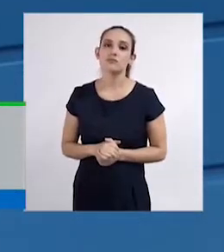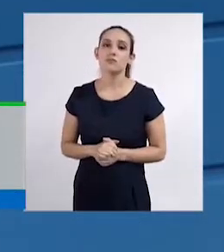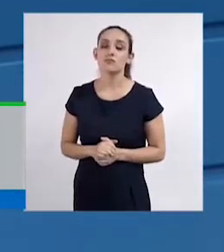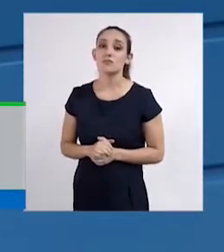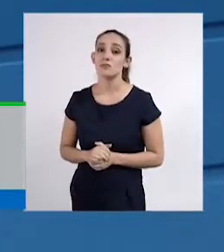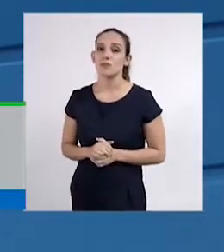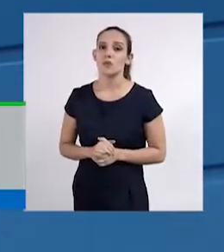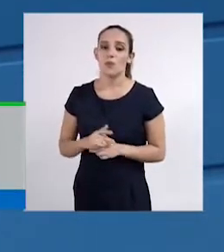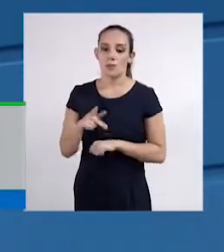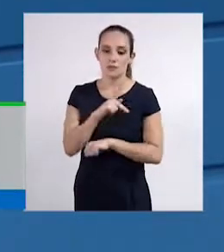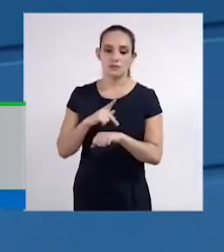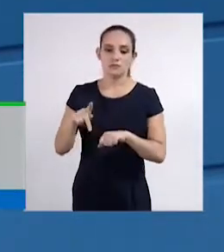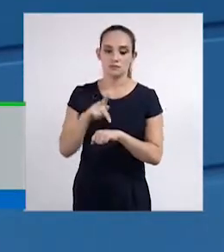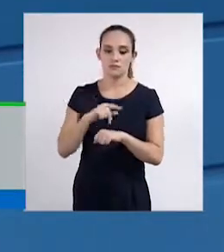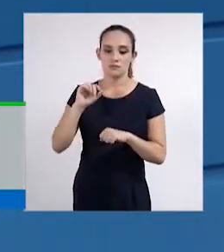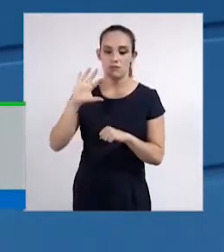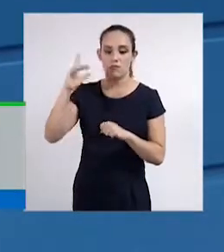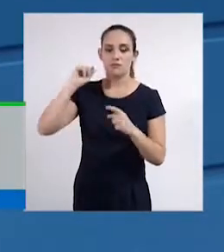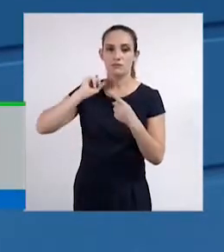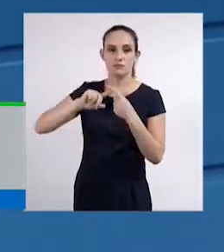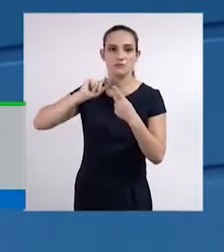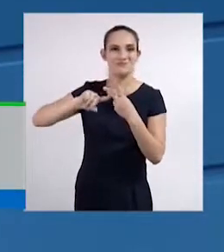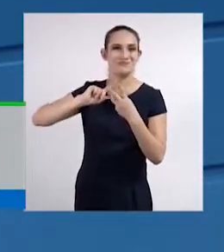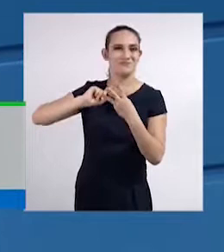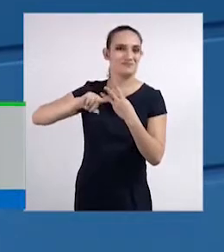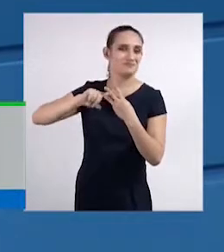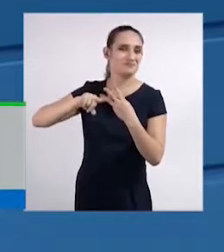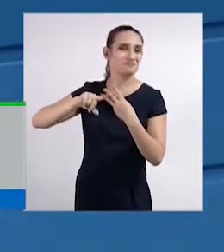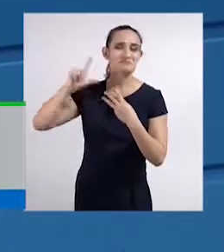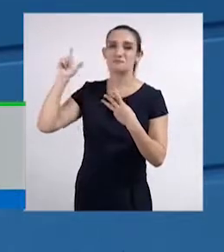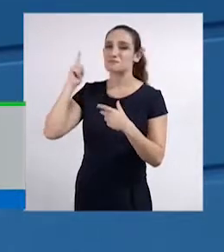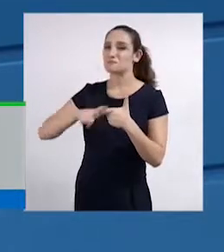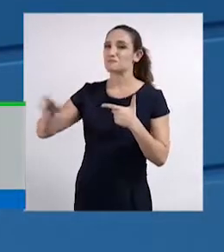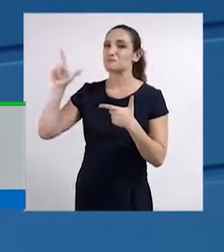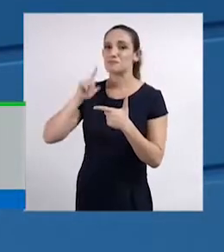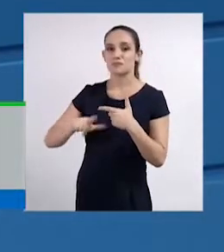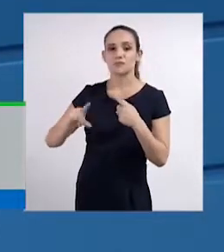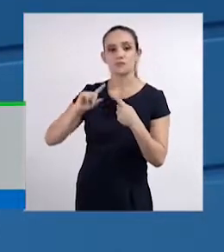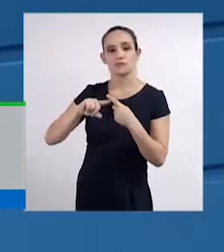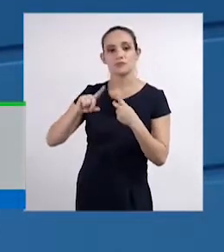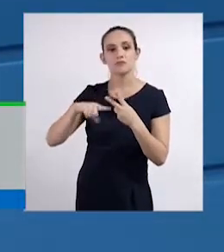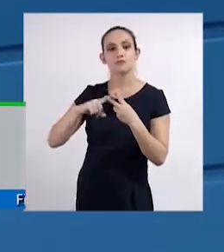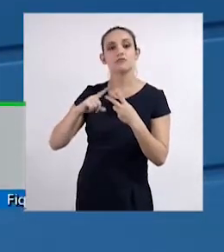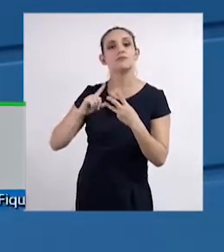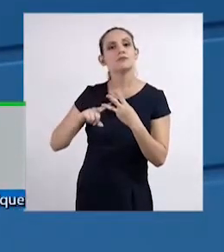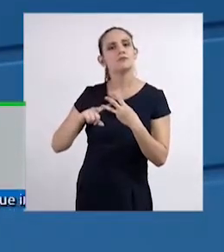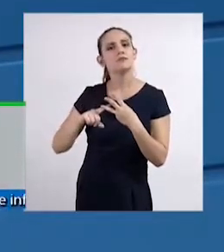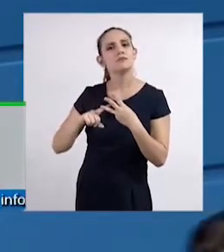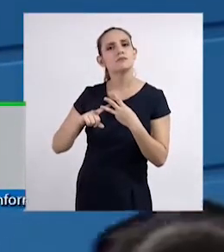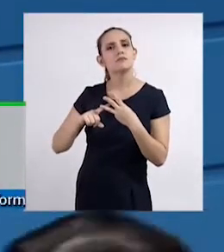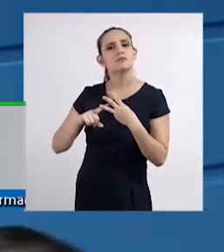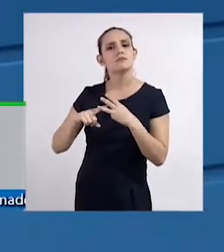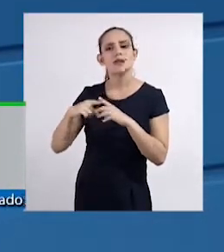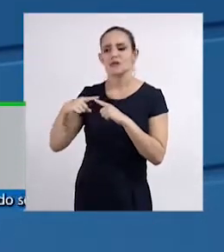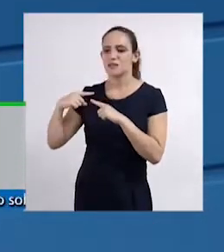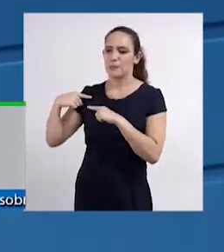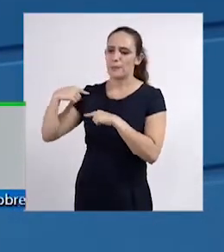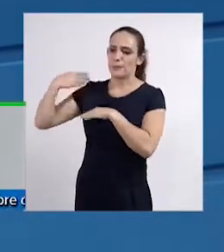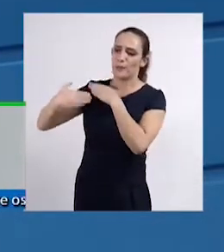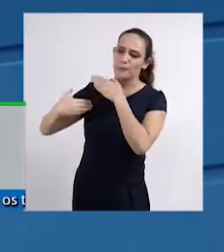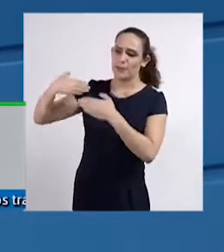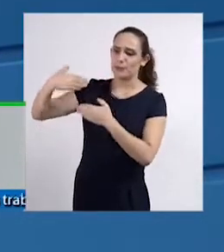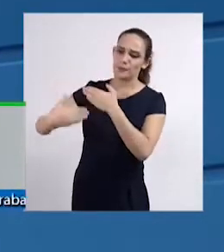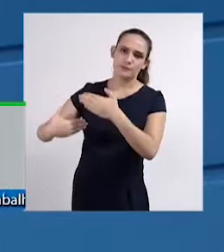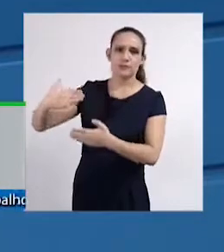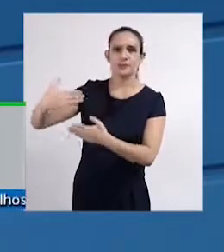país passou por 3 problemas recentes, né? Tudo aconteceu depois.